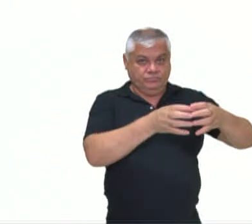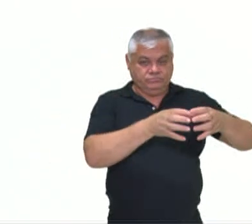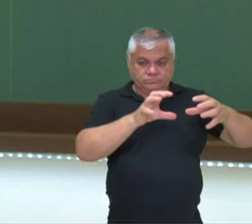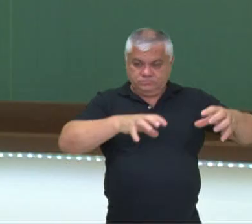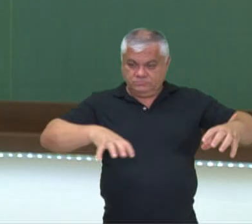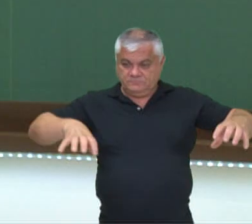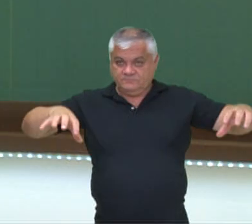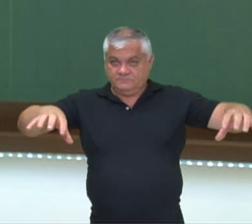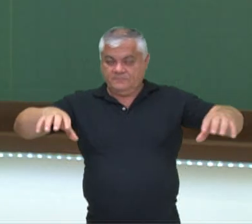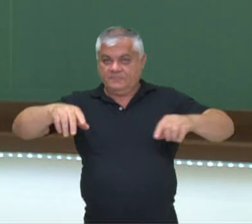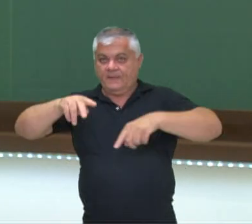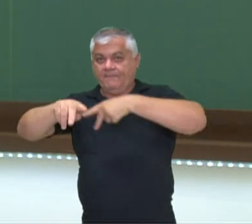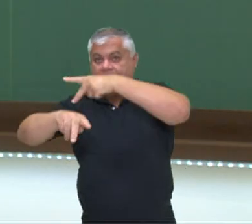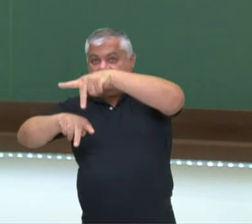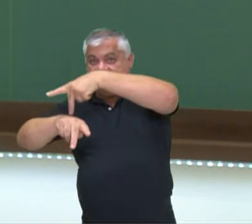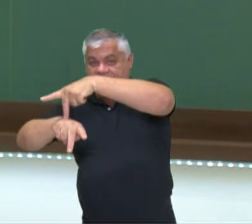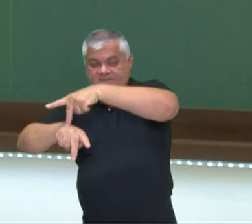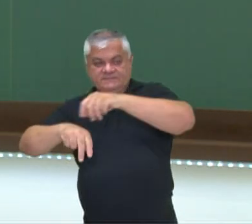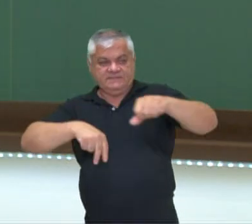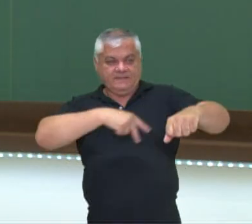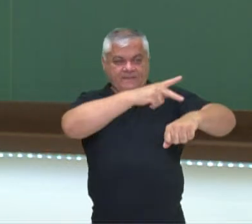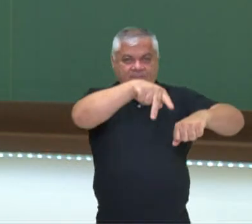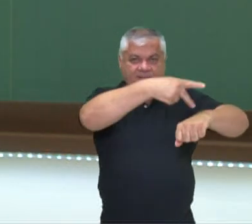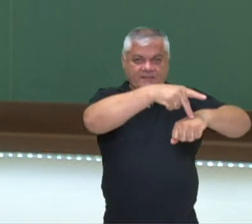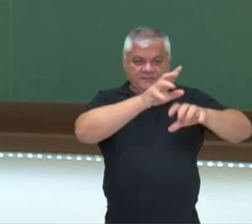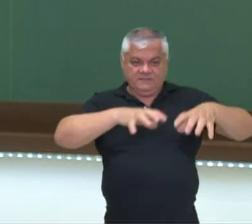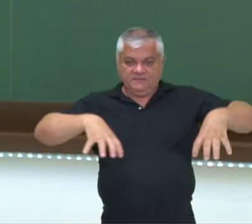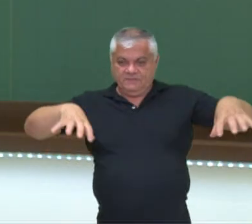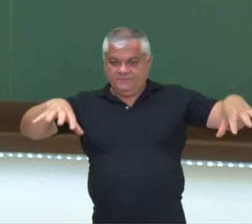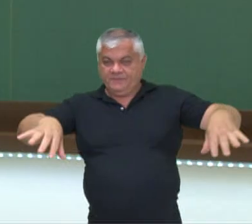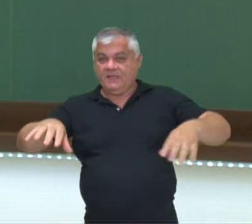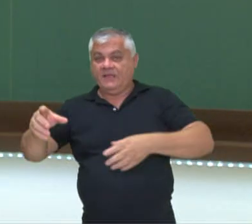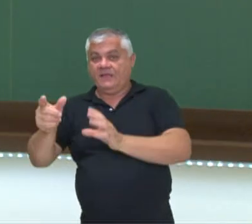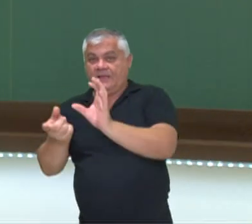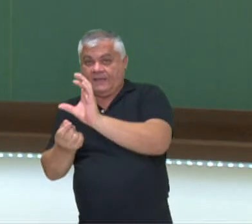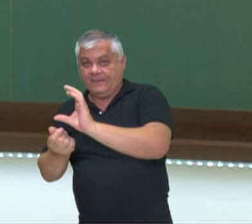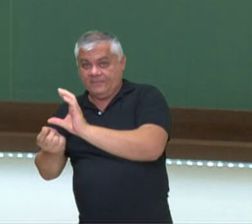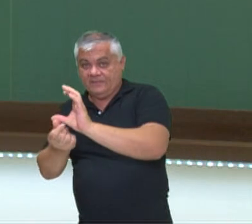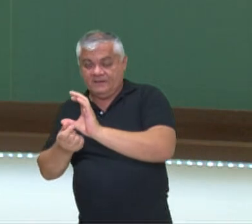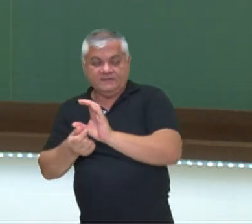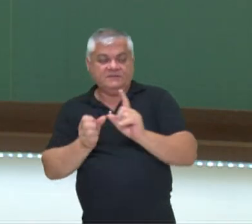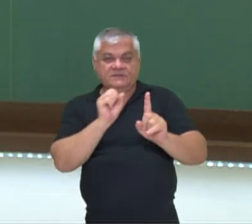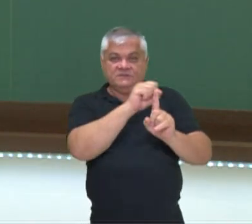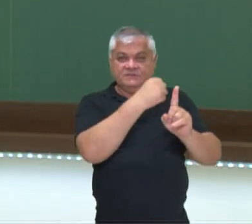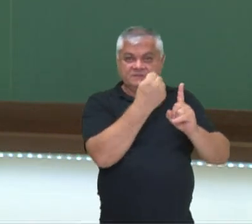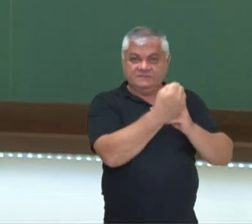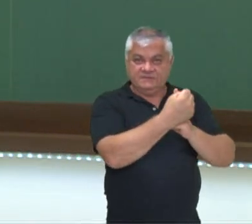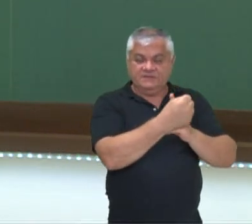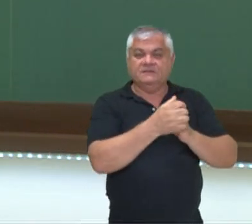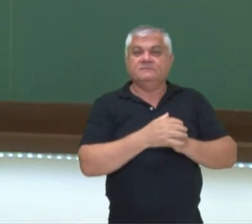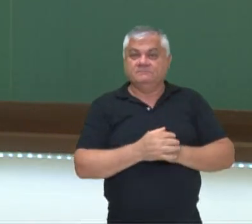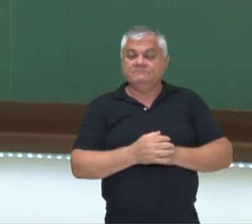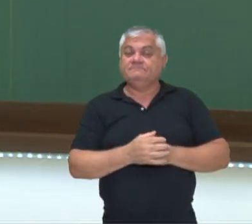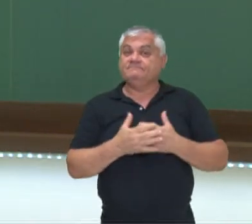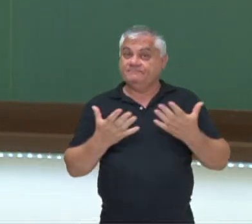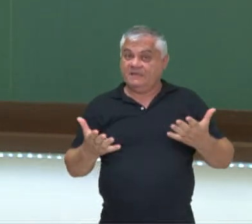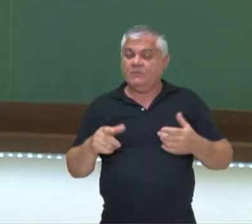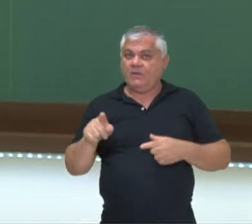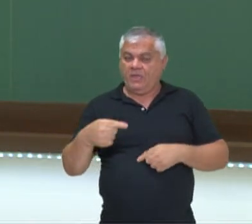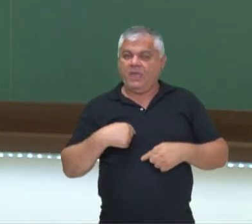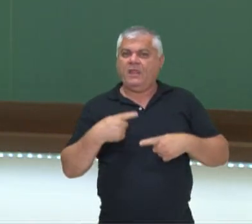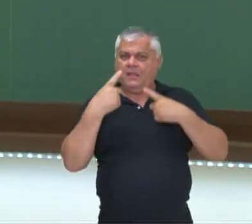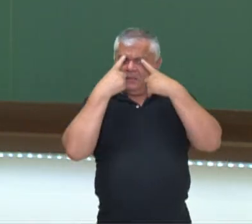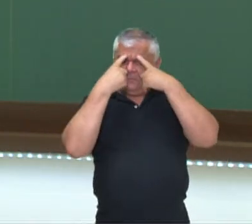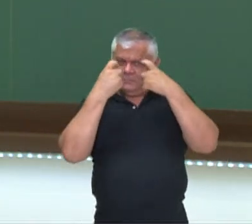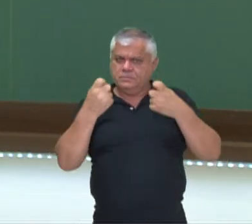países que defendiam essas questões, ou socialistas ou capitalistas, uma retórica agressiva,